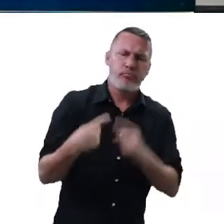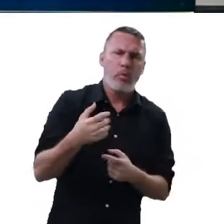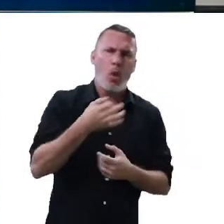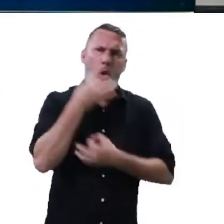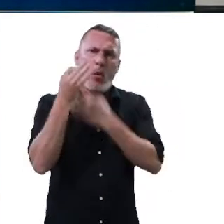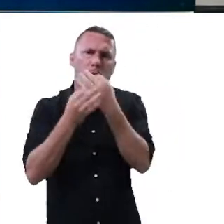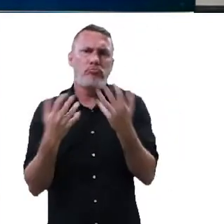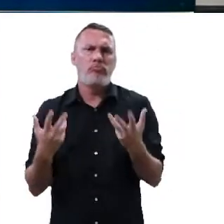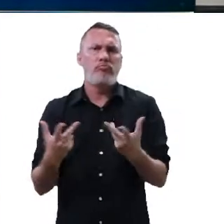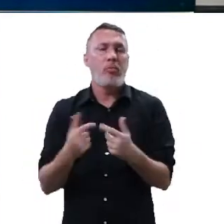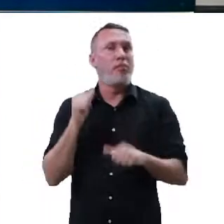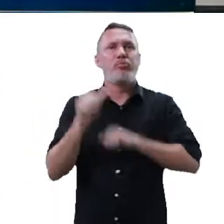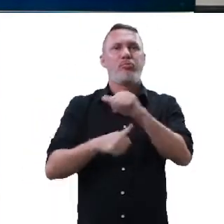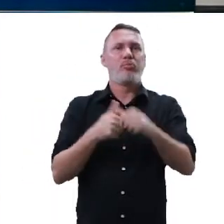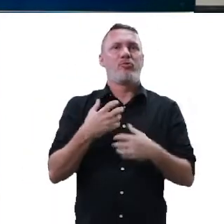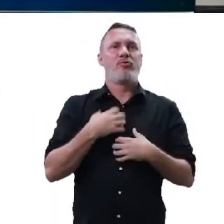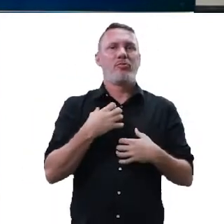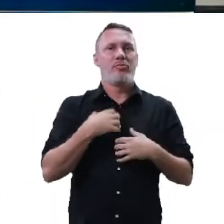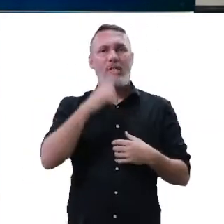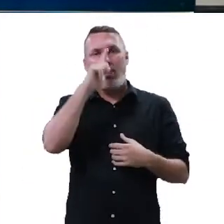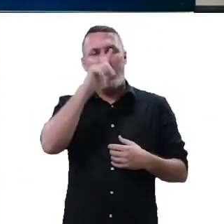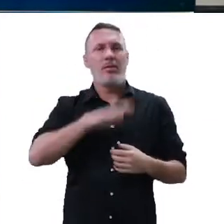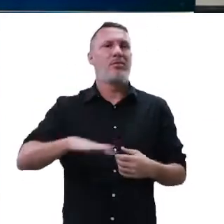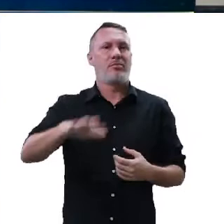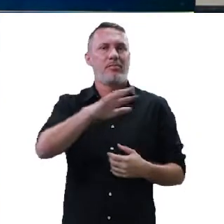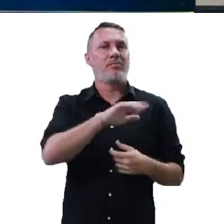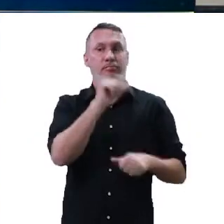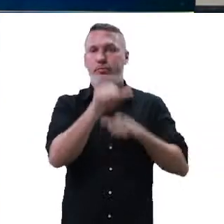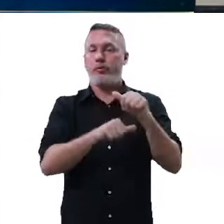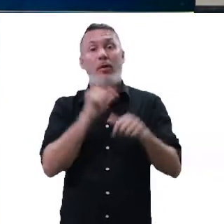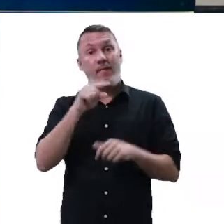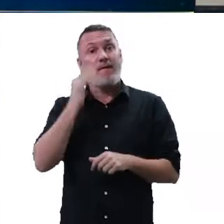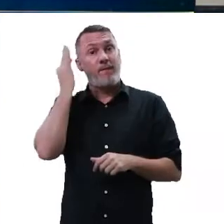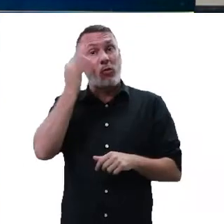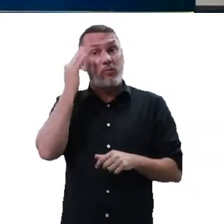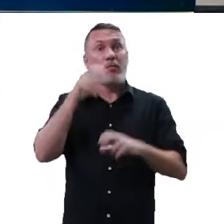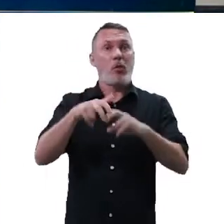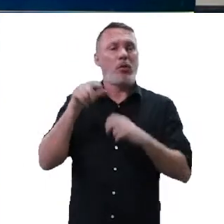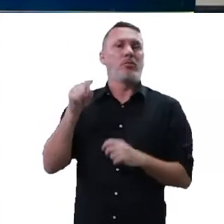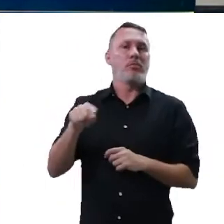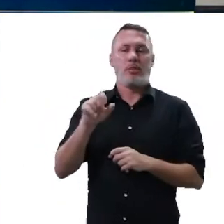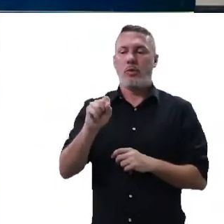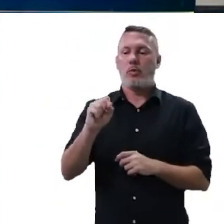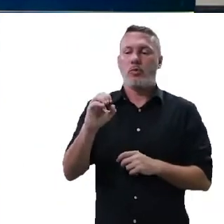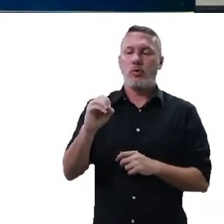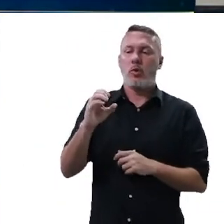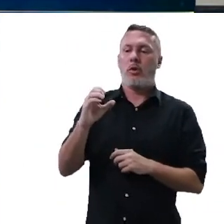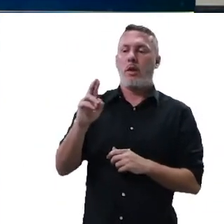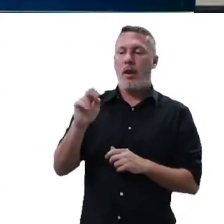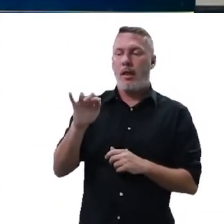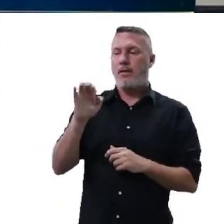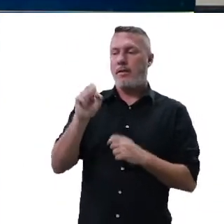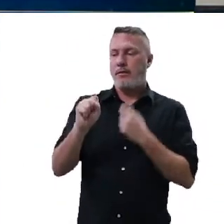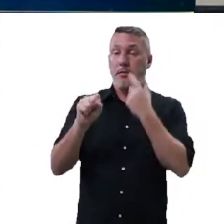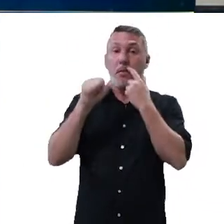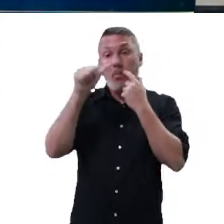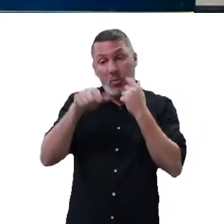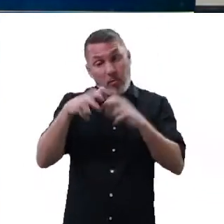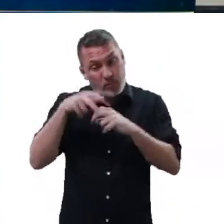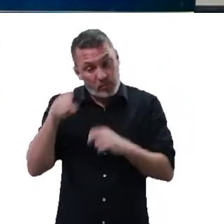Então, algumas questões que vai ser importante agora aqui, nesse primeiro momento da filosofia socrática, que ela